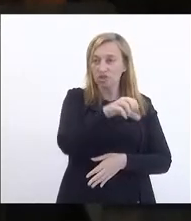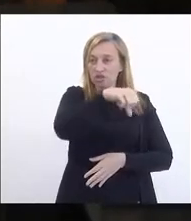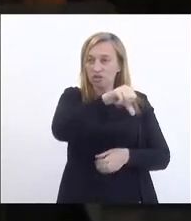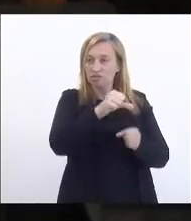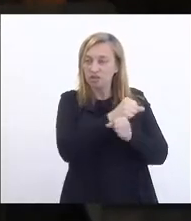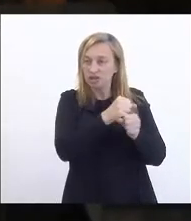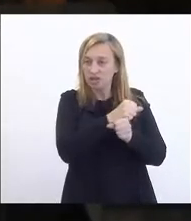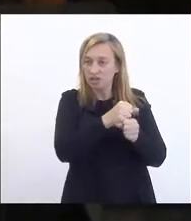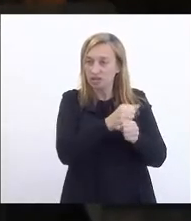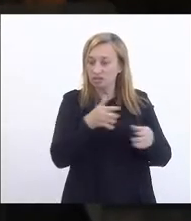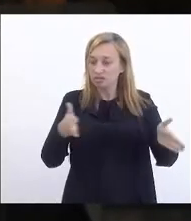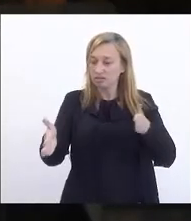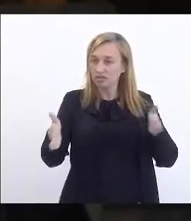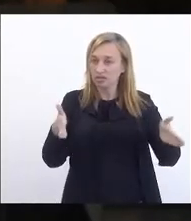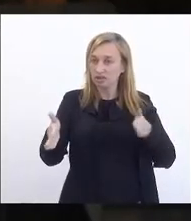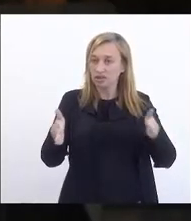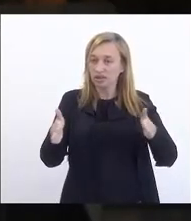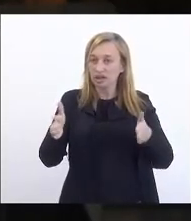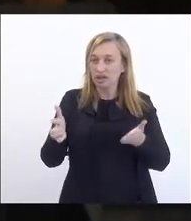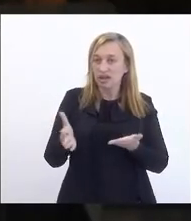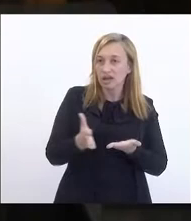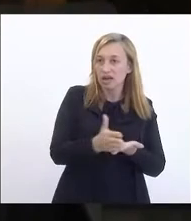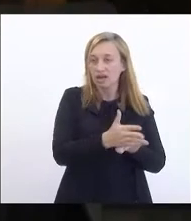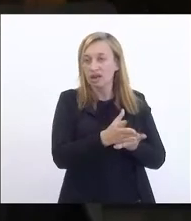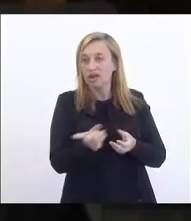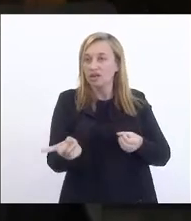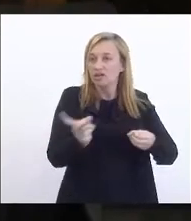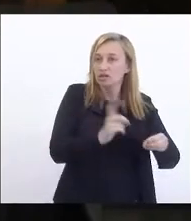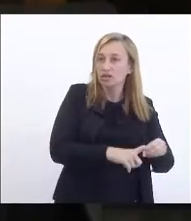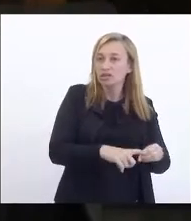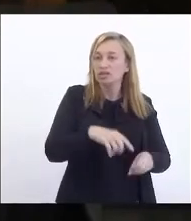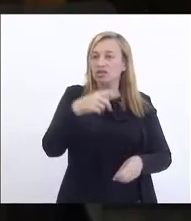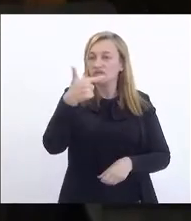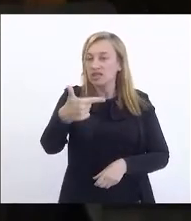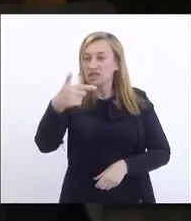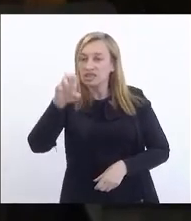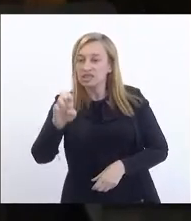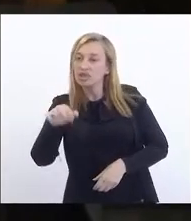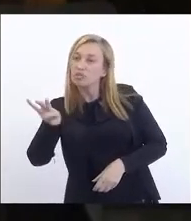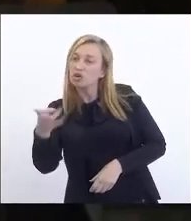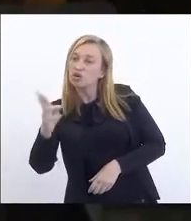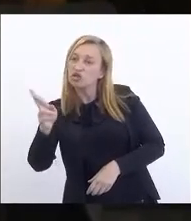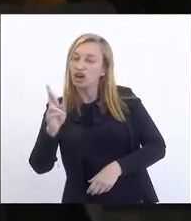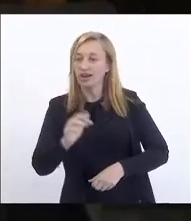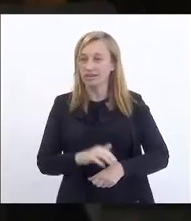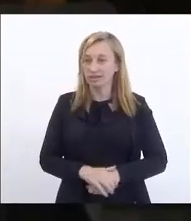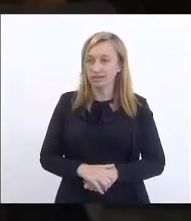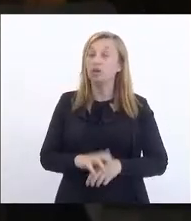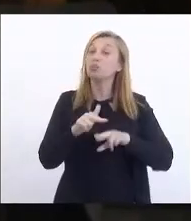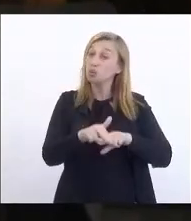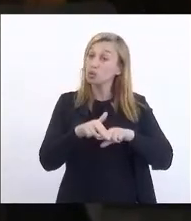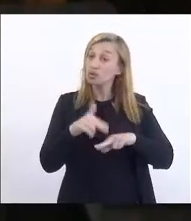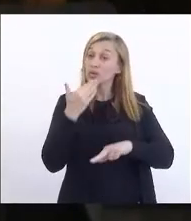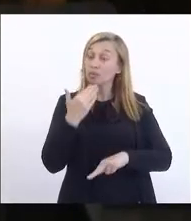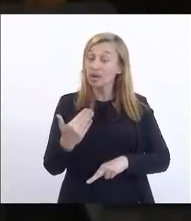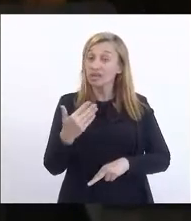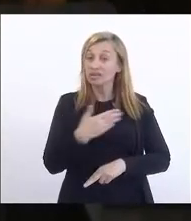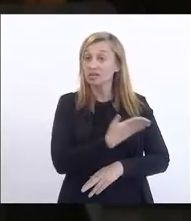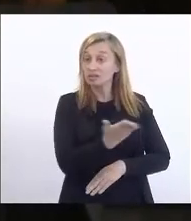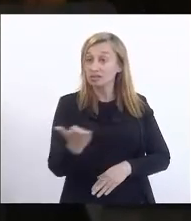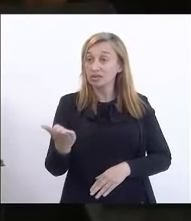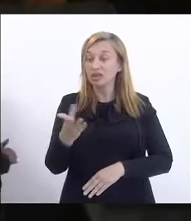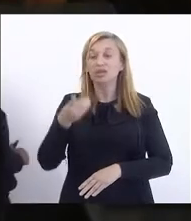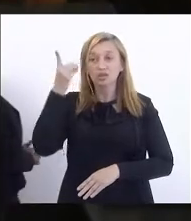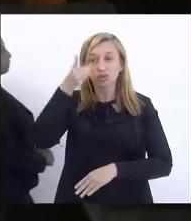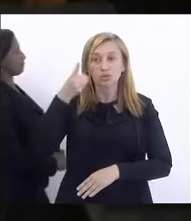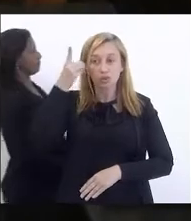se tentar recuperar 25 bilhões de reais. Por isso, peço aos senhores e senhores